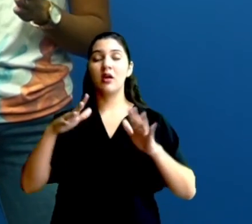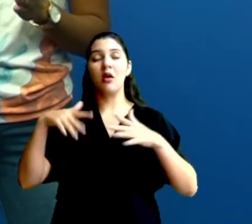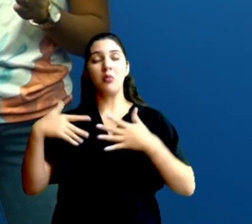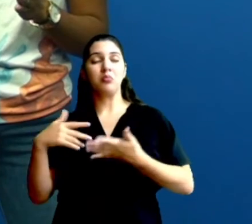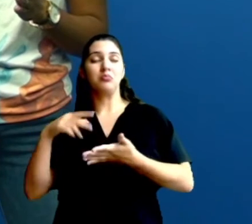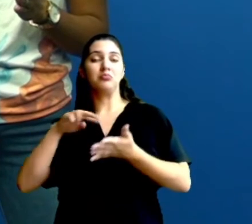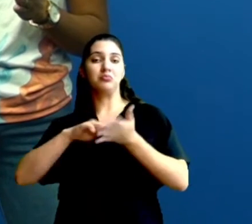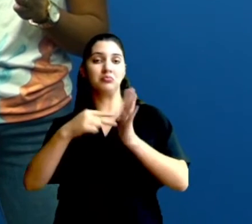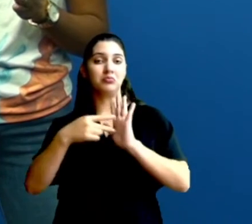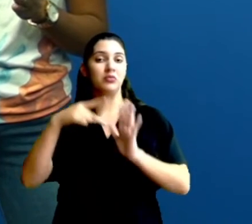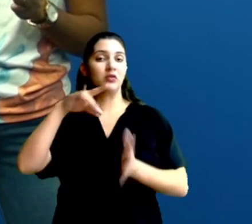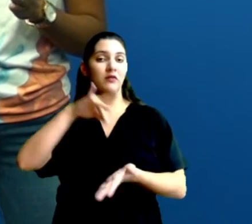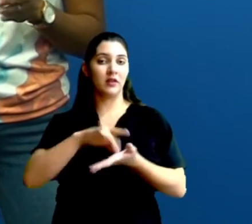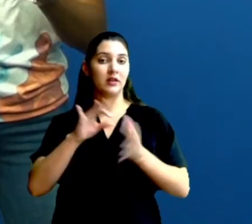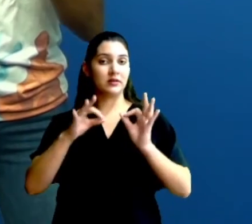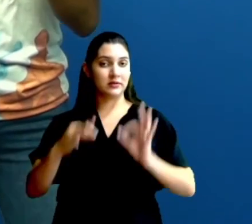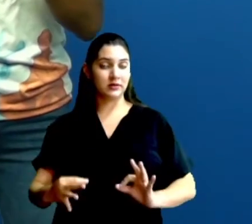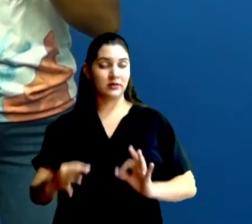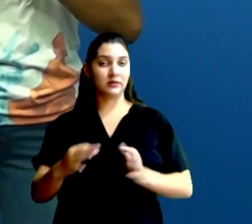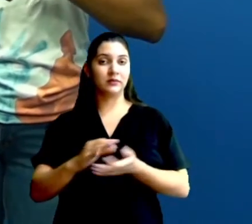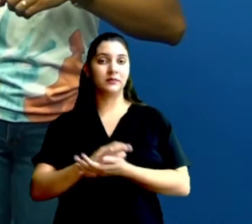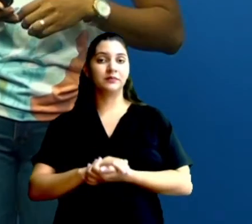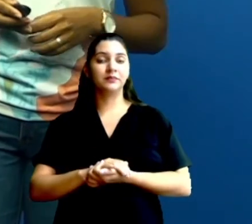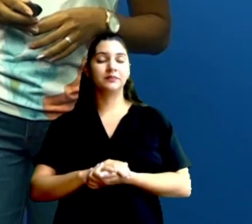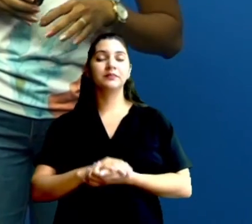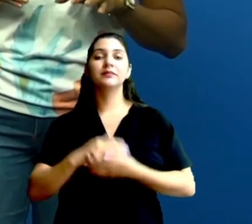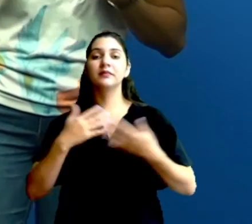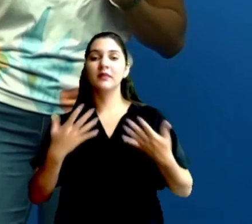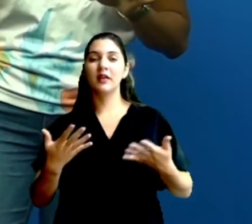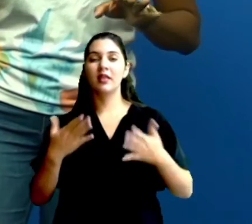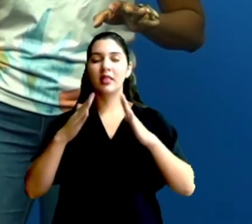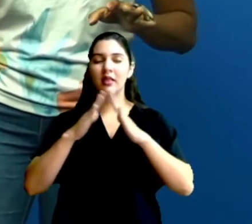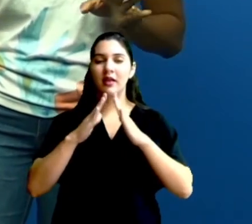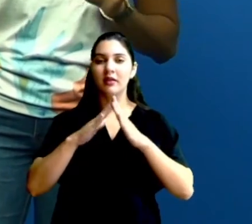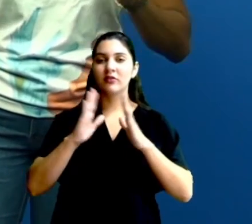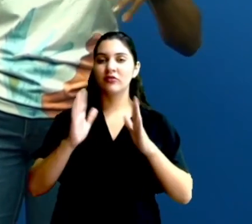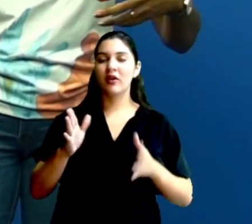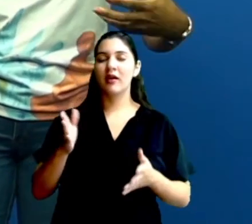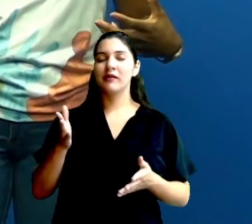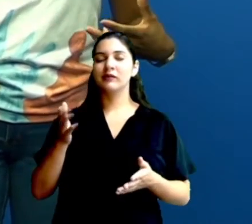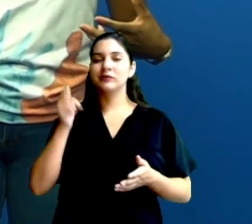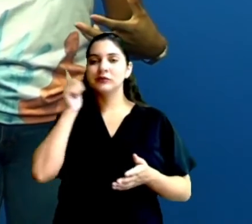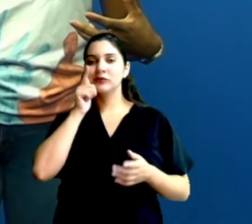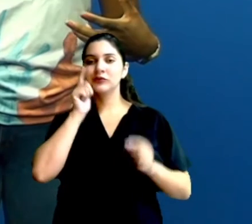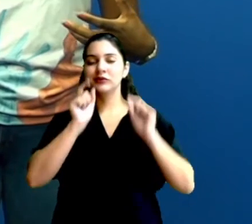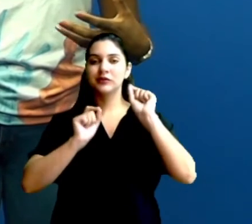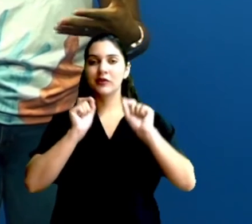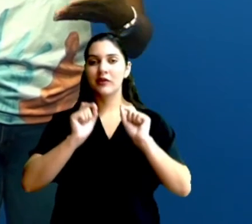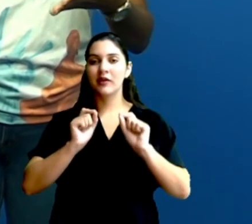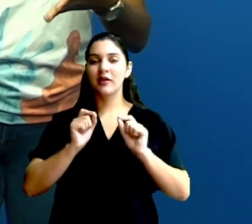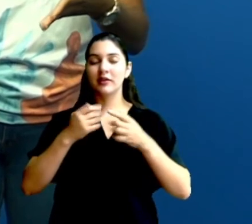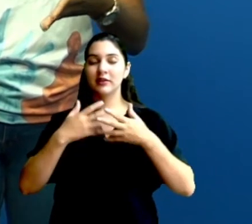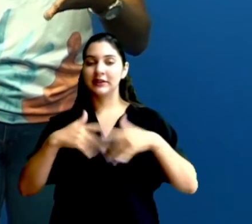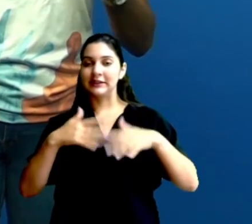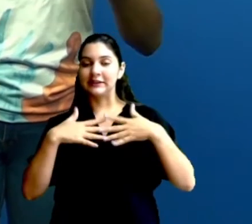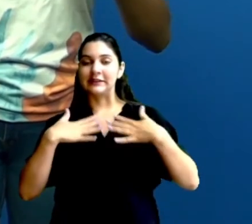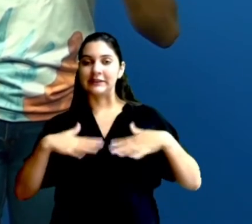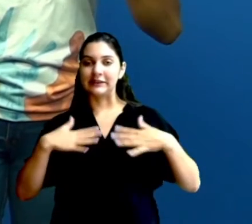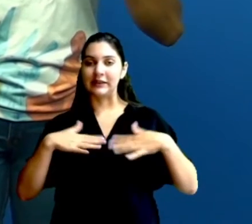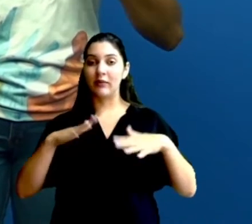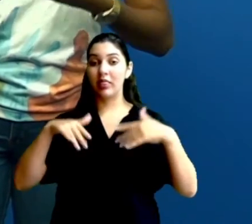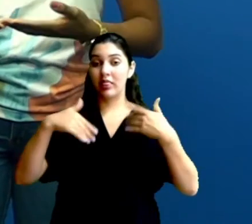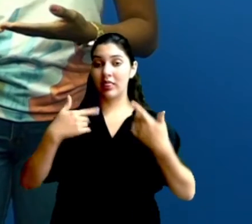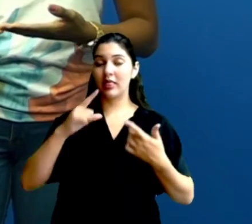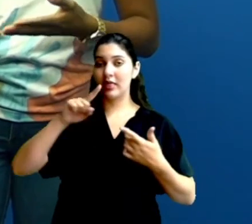real. Certo? E aí de casa, já deu para ter uma suavizada? Depois que a gente